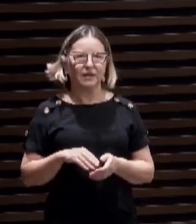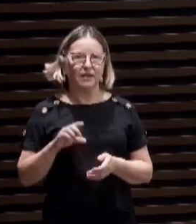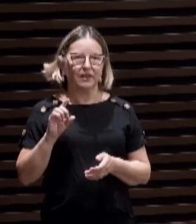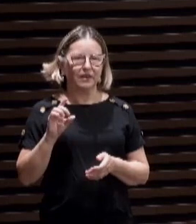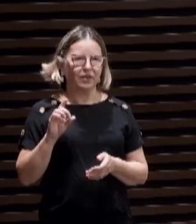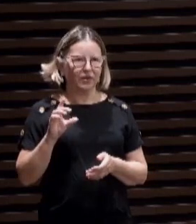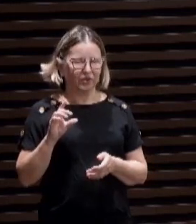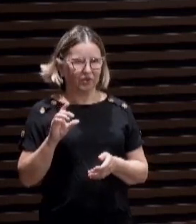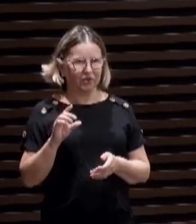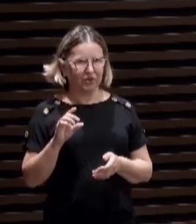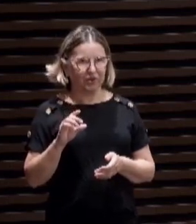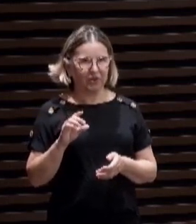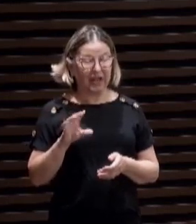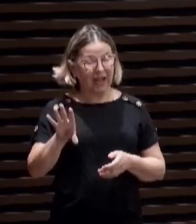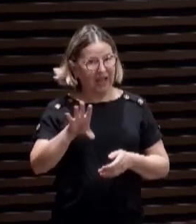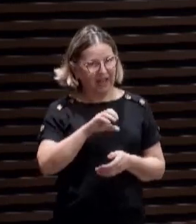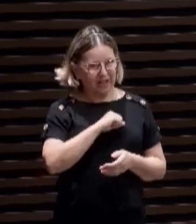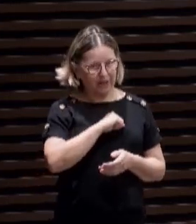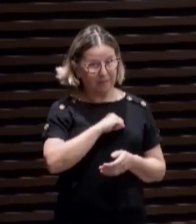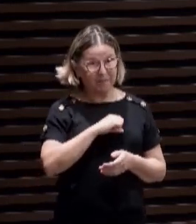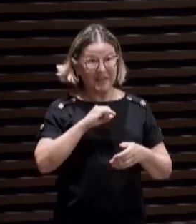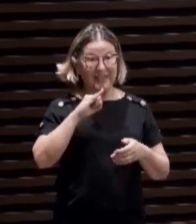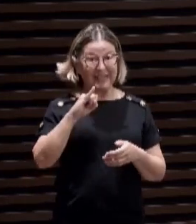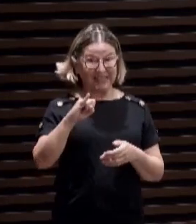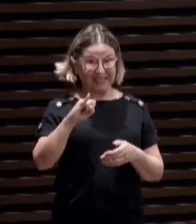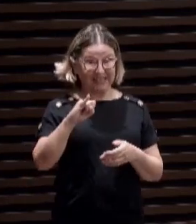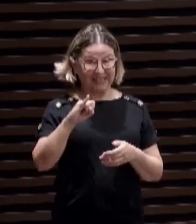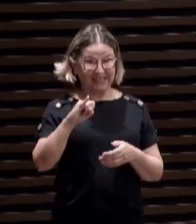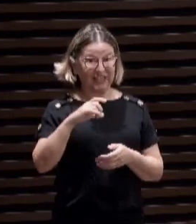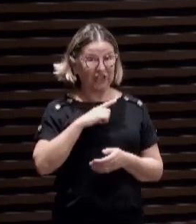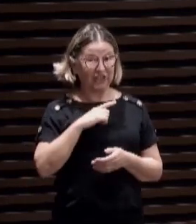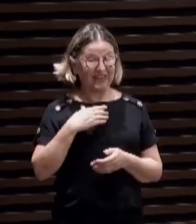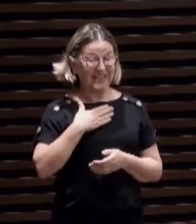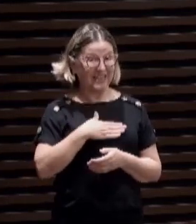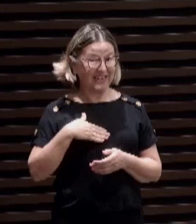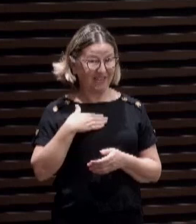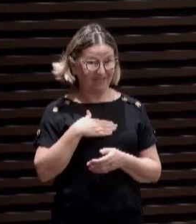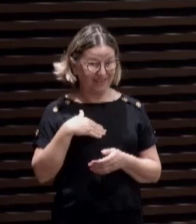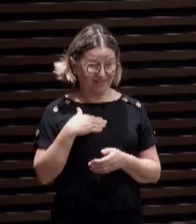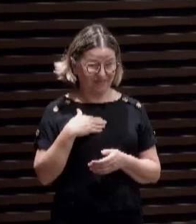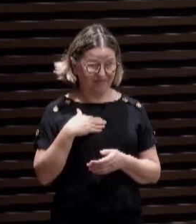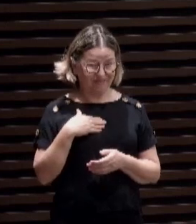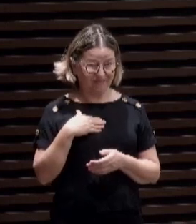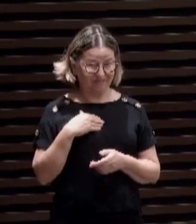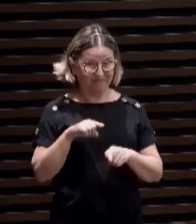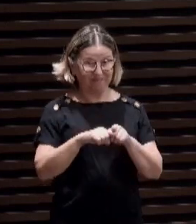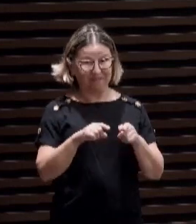manter enquanto trouxer satisfação, substituir por melhores que